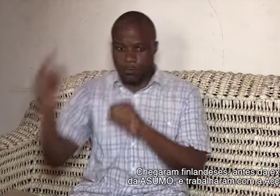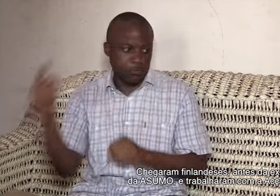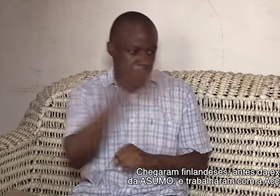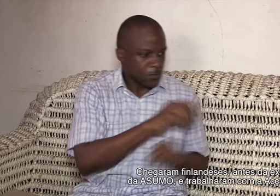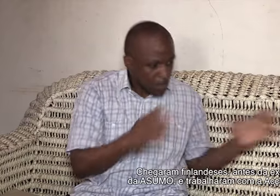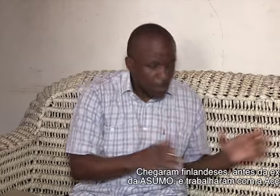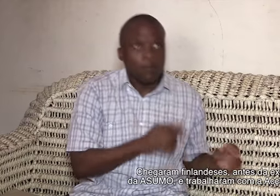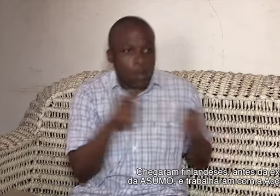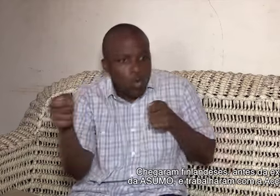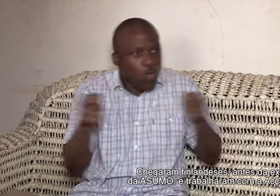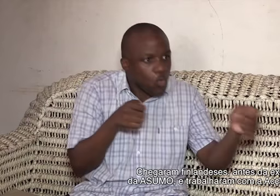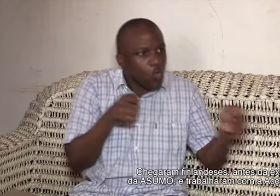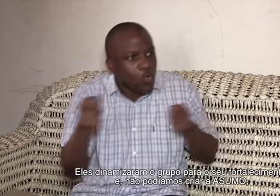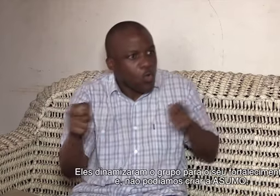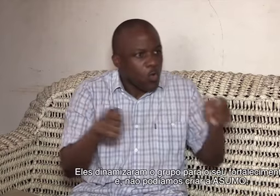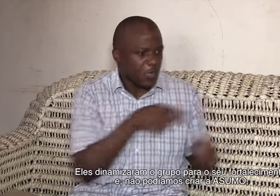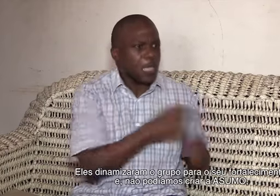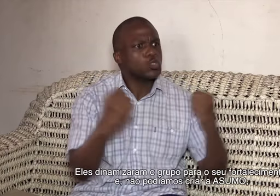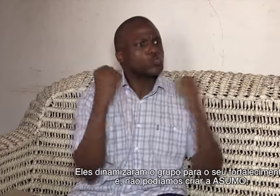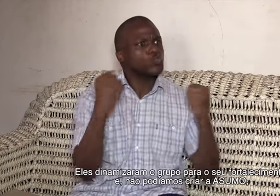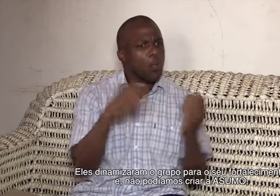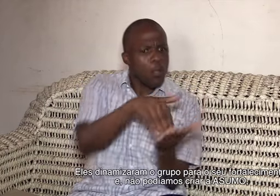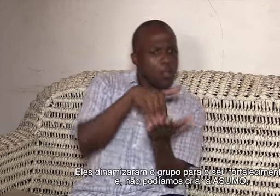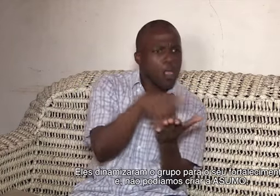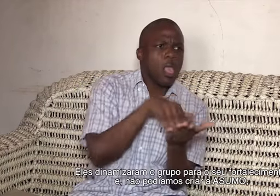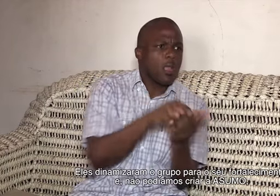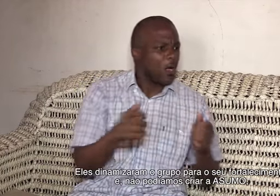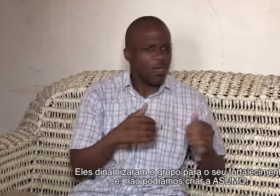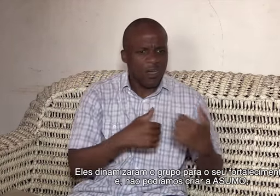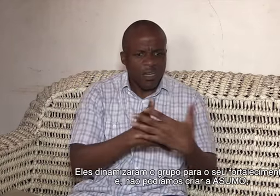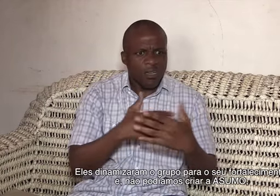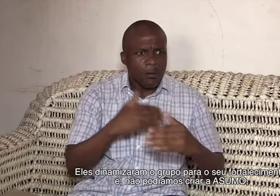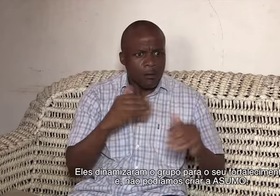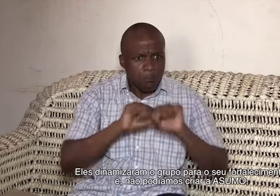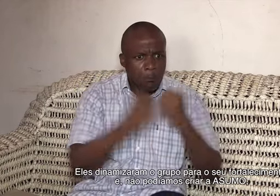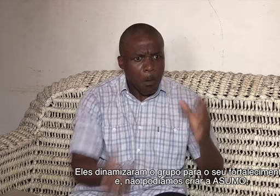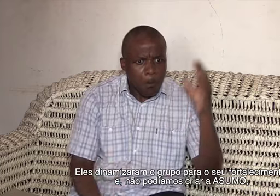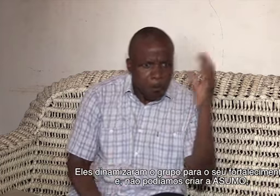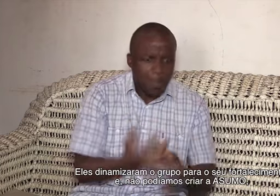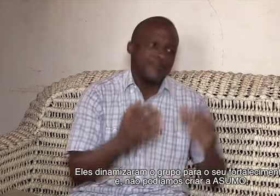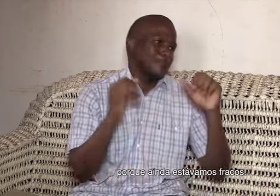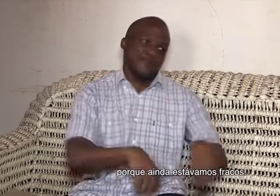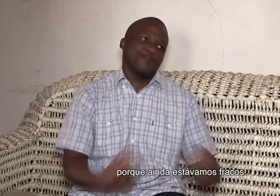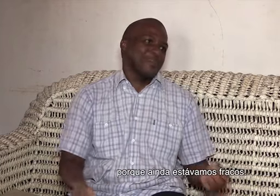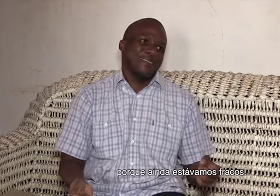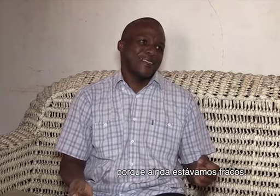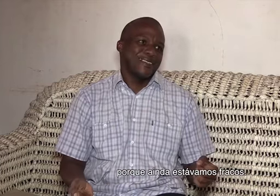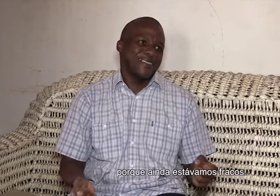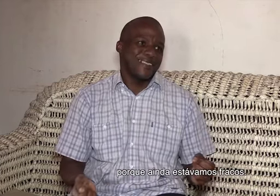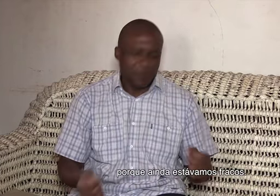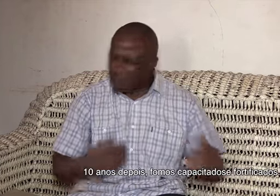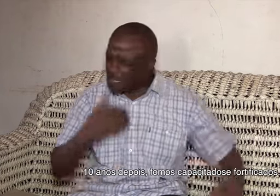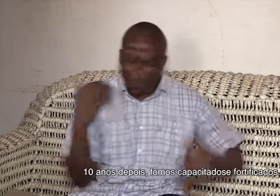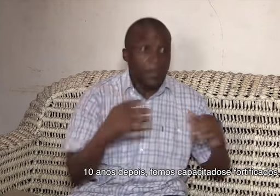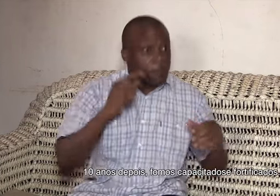ASUMO e trabalharam com a ação social. Eles dinamizaram o grupo para o seu fortalecimento e não podíamos criar a ASUMO porque ainda estávamos